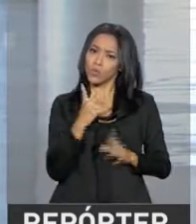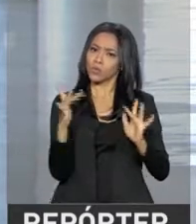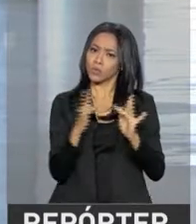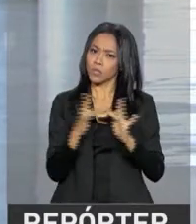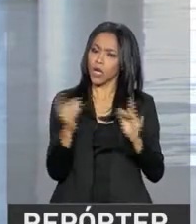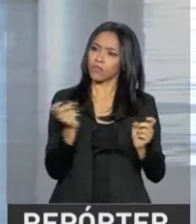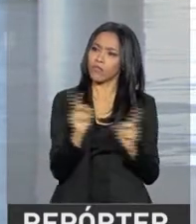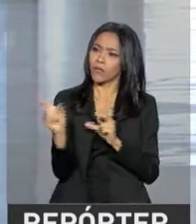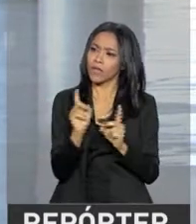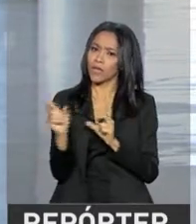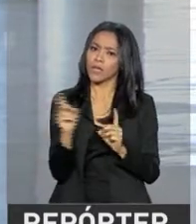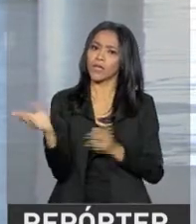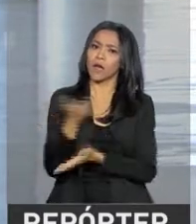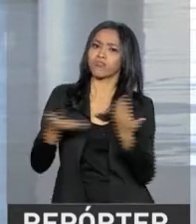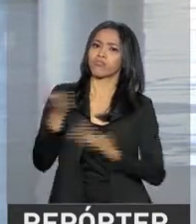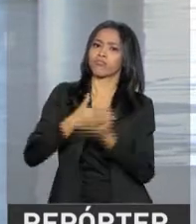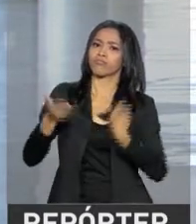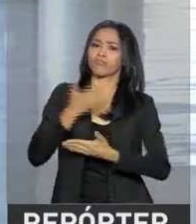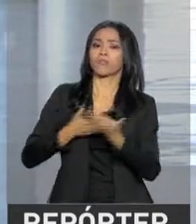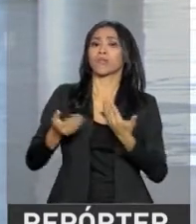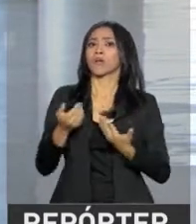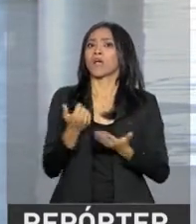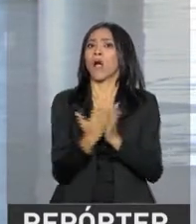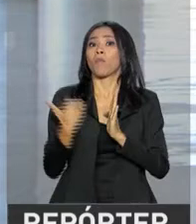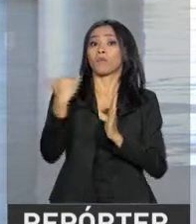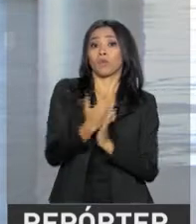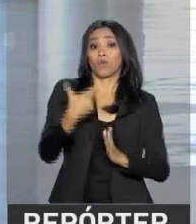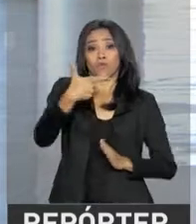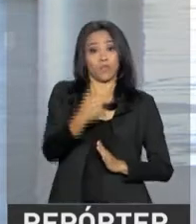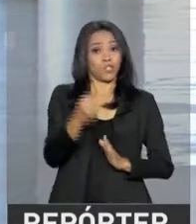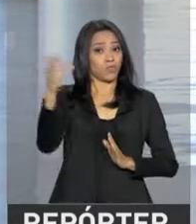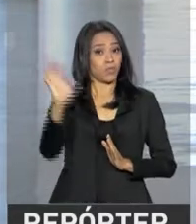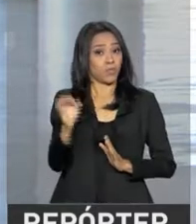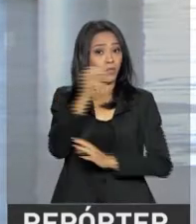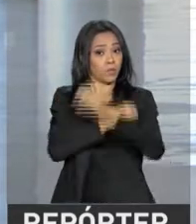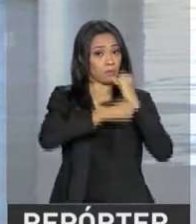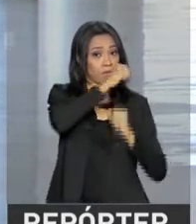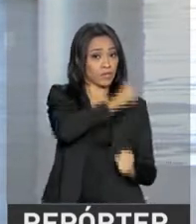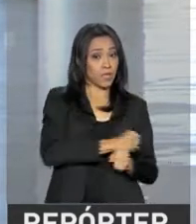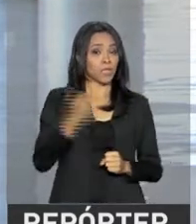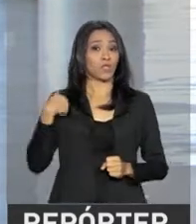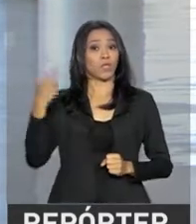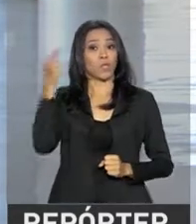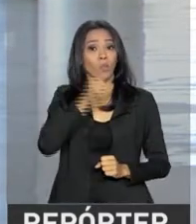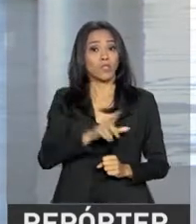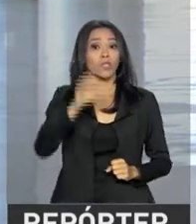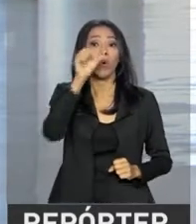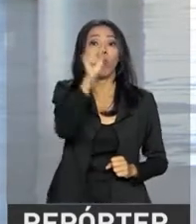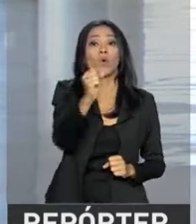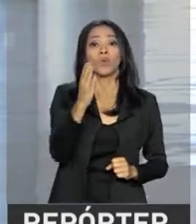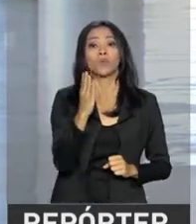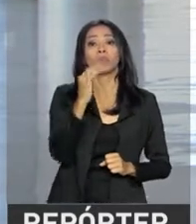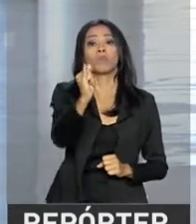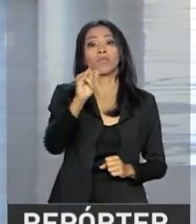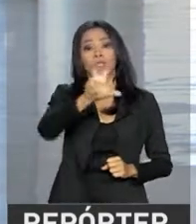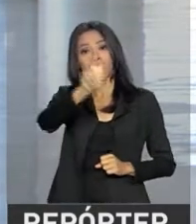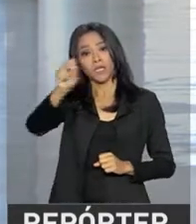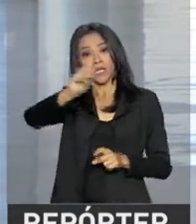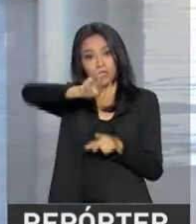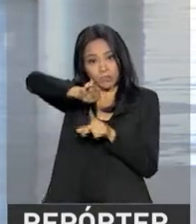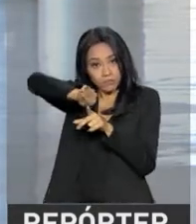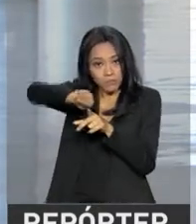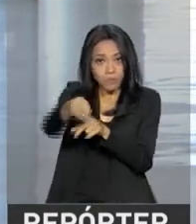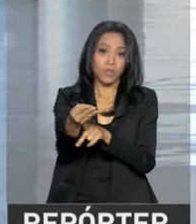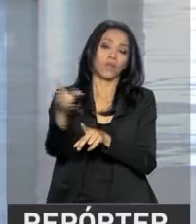os dois países cresceu cerca de 20% no ano passado e alcançou 8 bilhões e meio de dólares